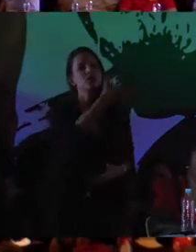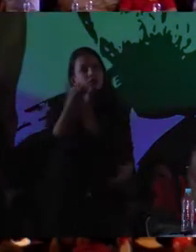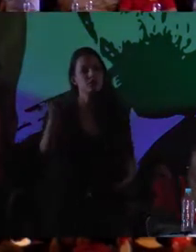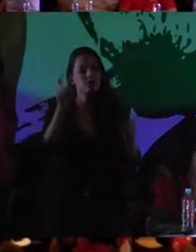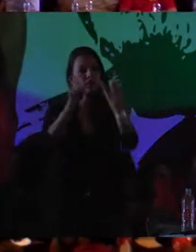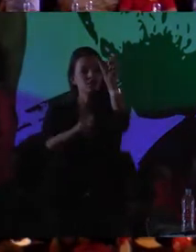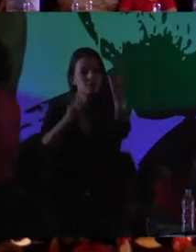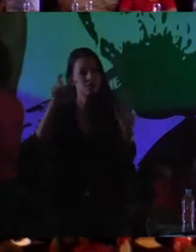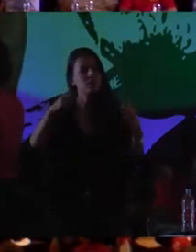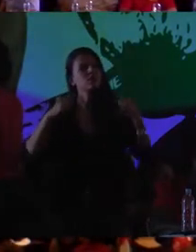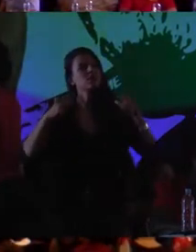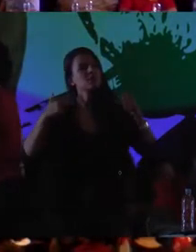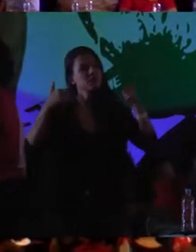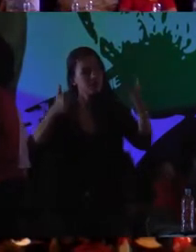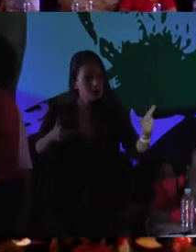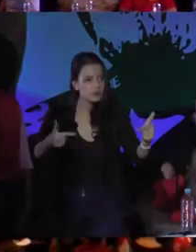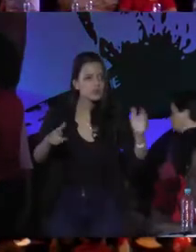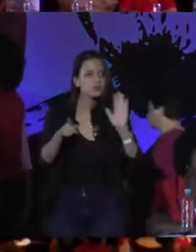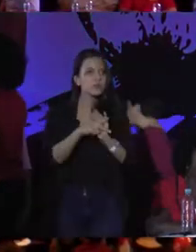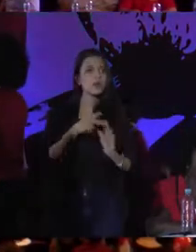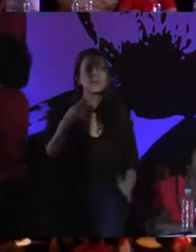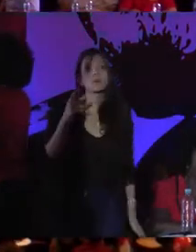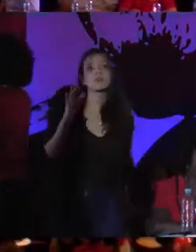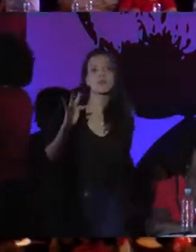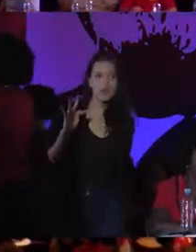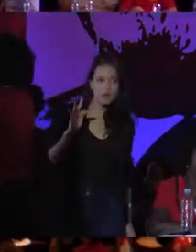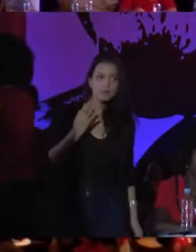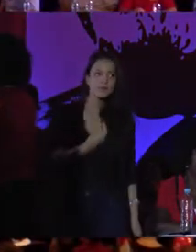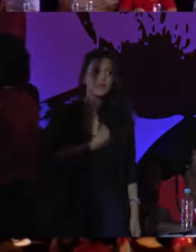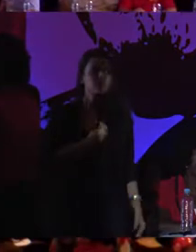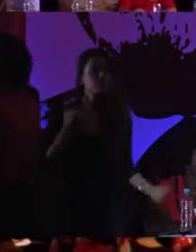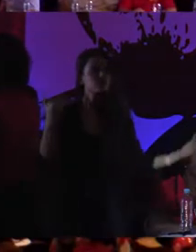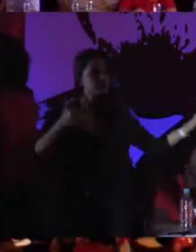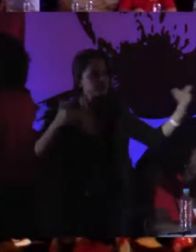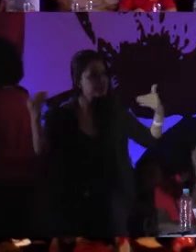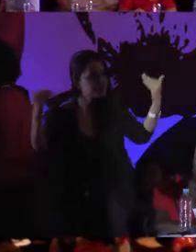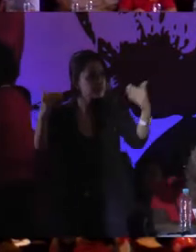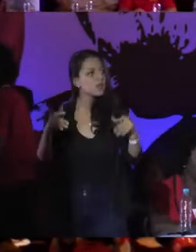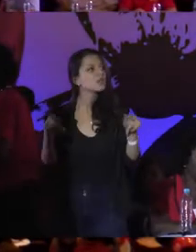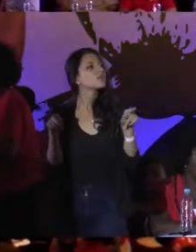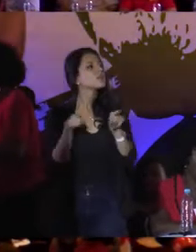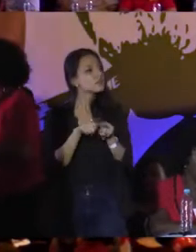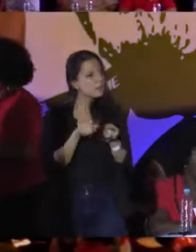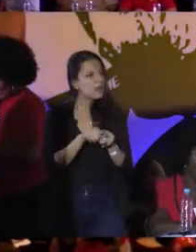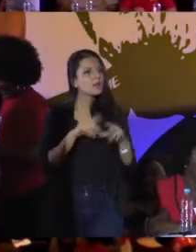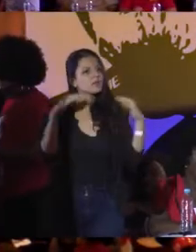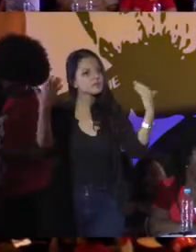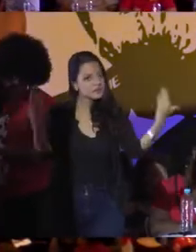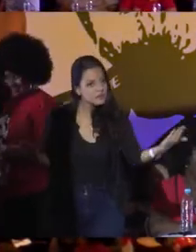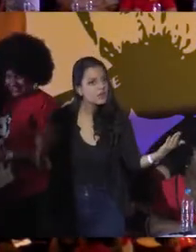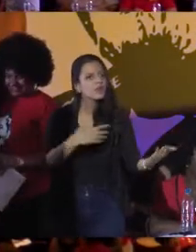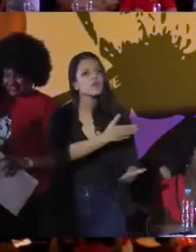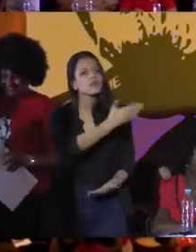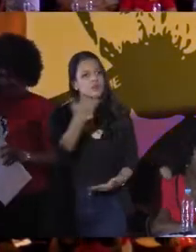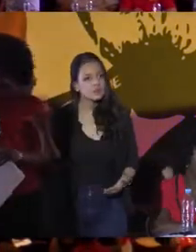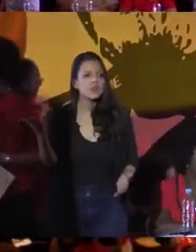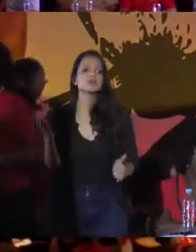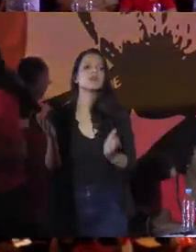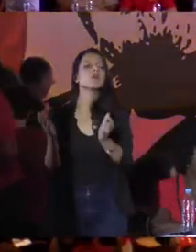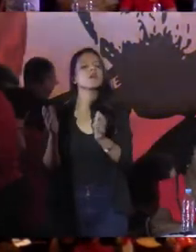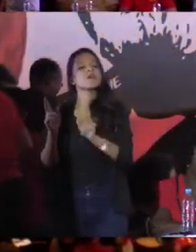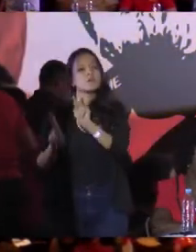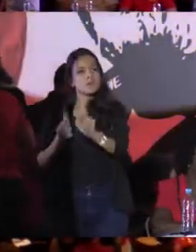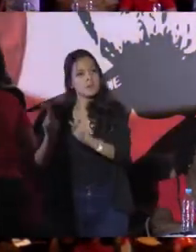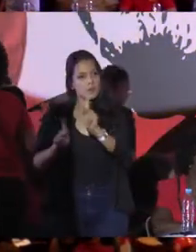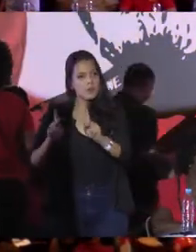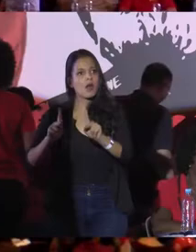militância do Partido dos Trabalhadores aqui presente. Queria fazer uma saudação à militância dos movimentos